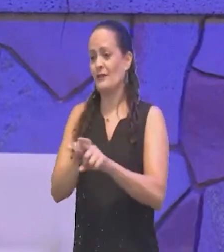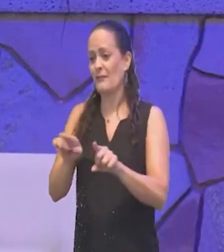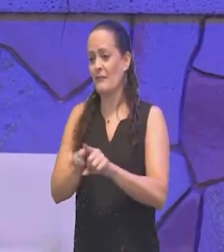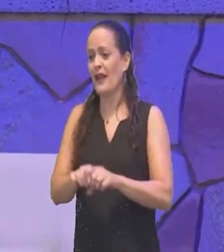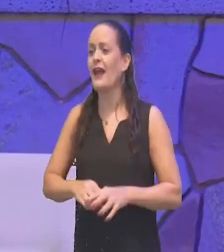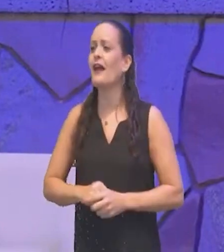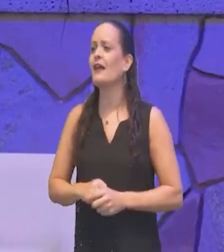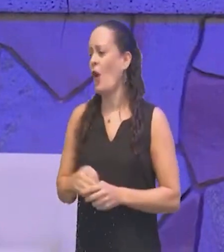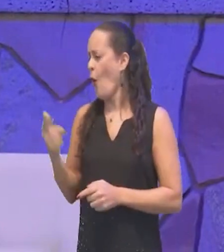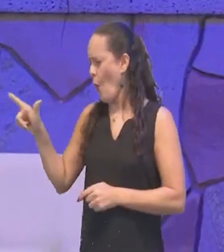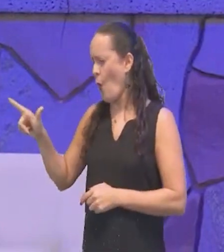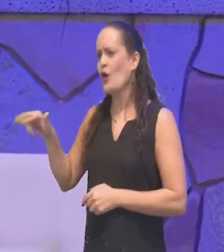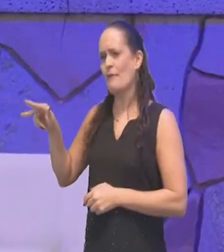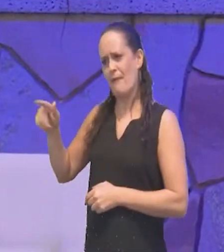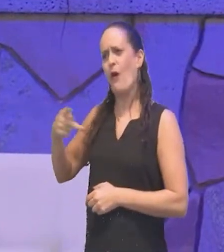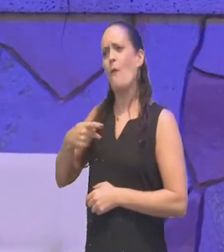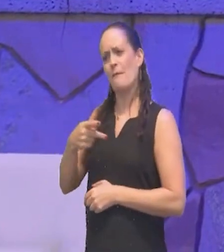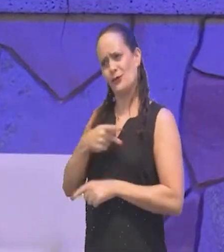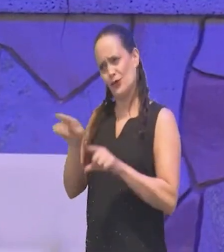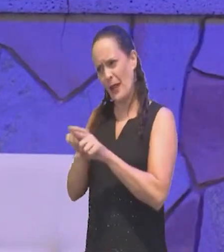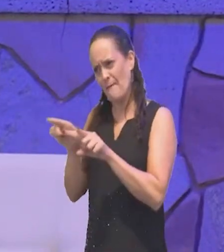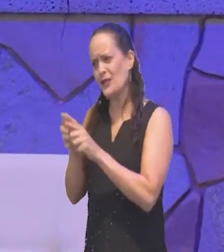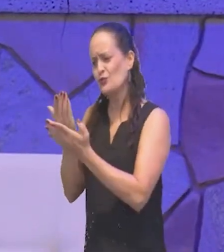pastor, então tudo aquilo valeu a pena.